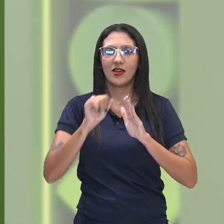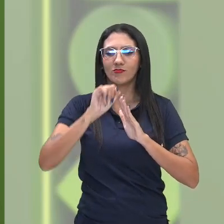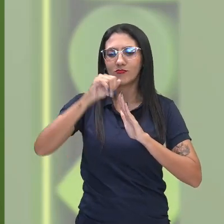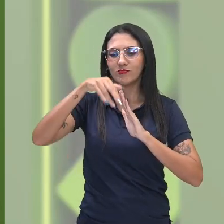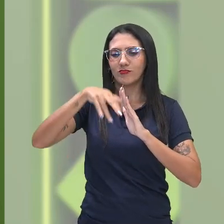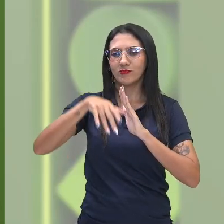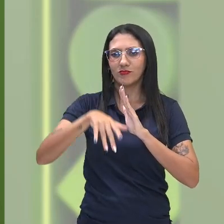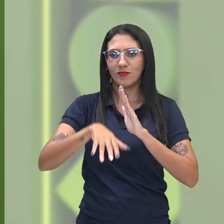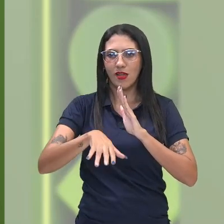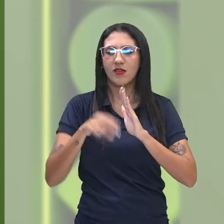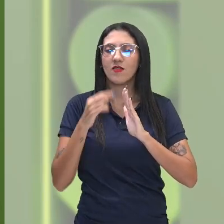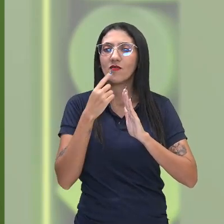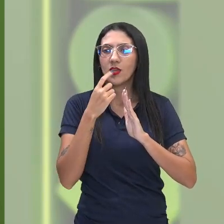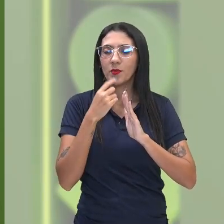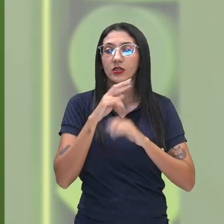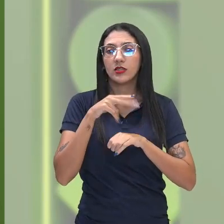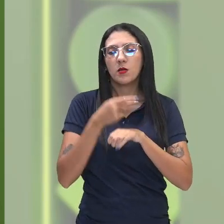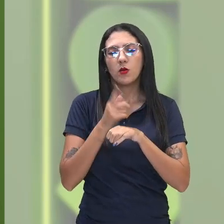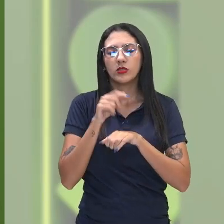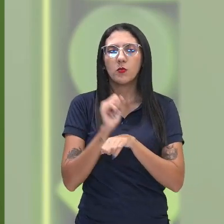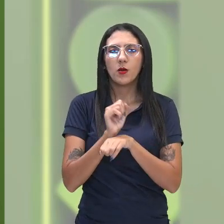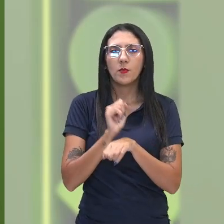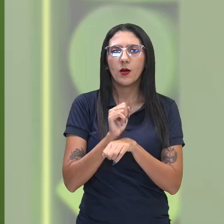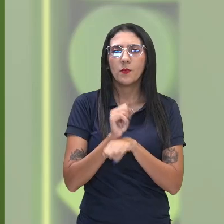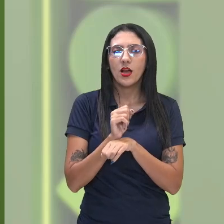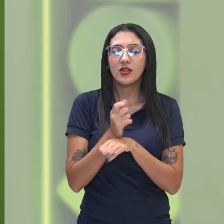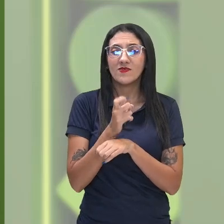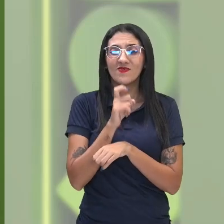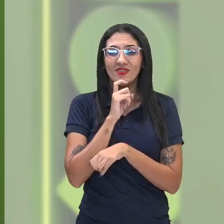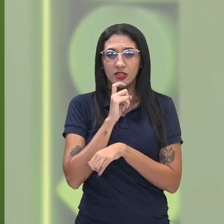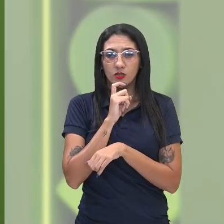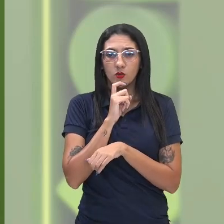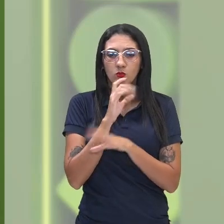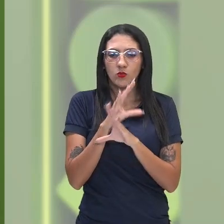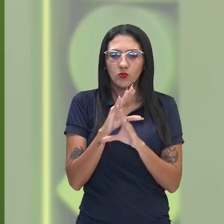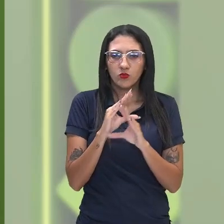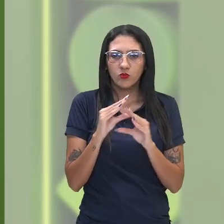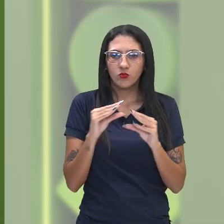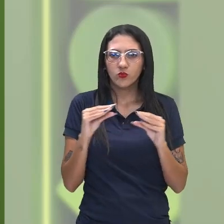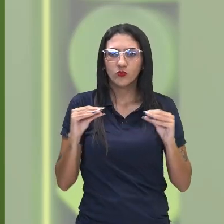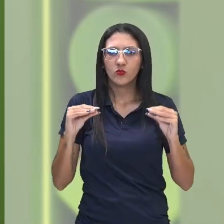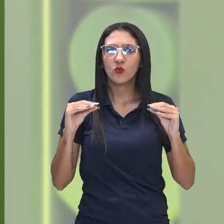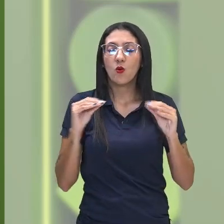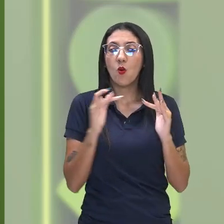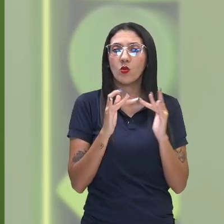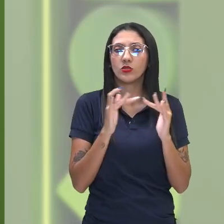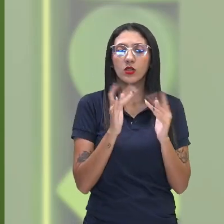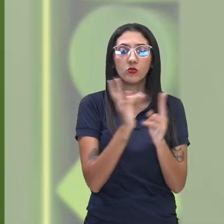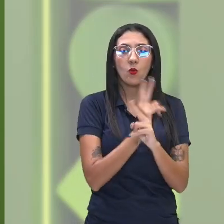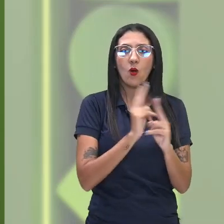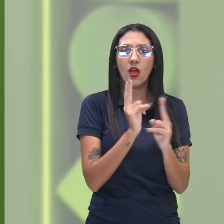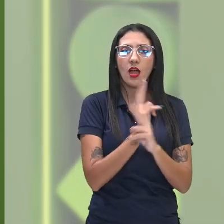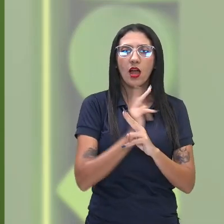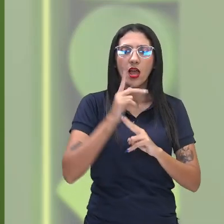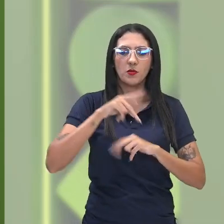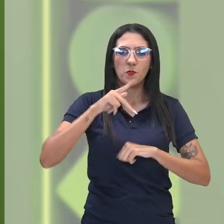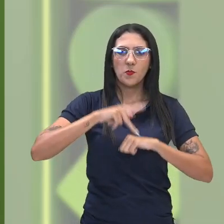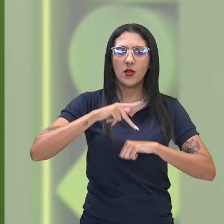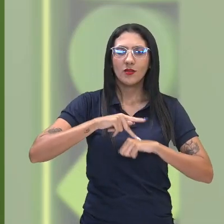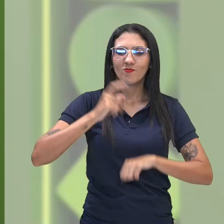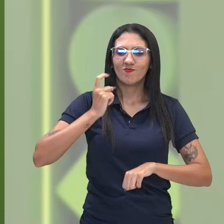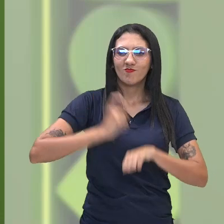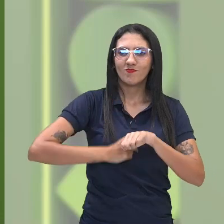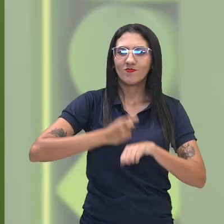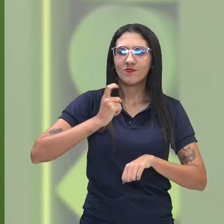lava. E depois que ele resfria, né, porque ele é um material bem quente, e em contato depois com a atmosfera terrestre, né, ele vai